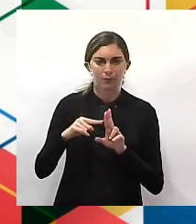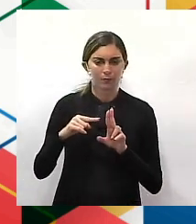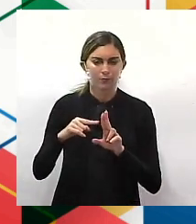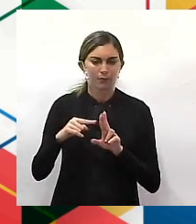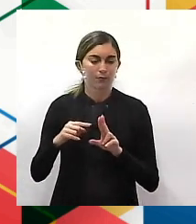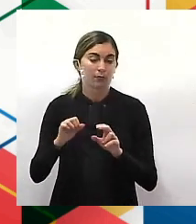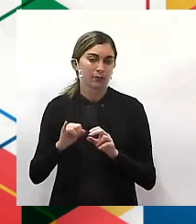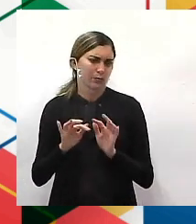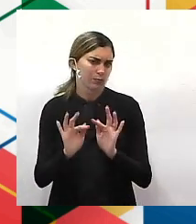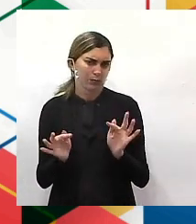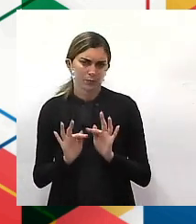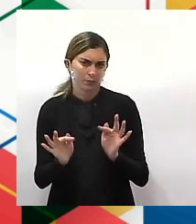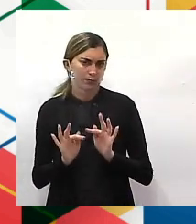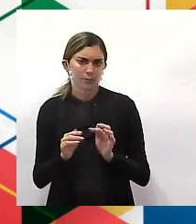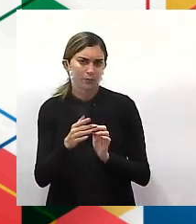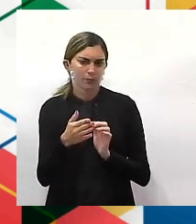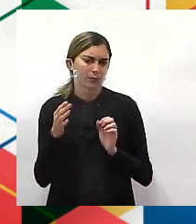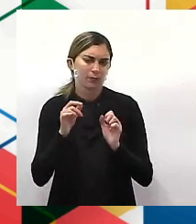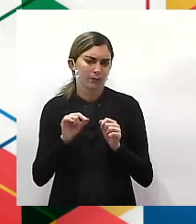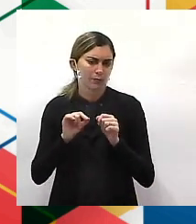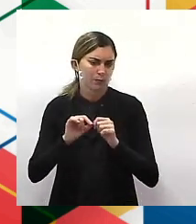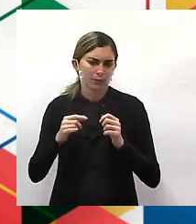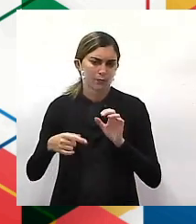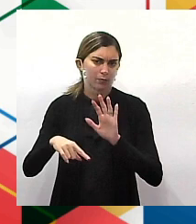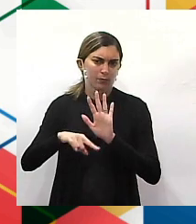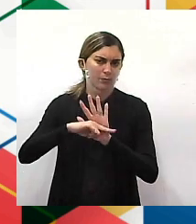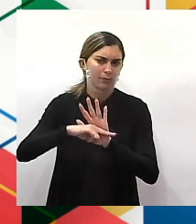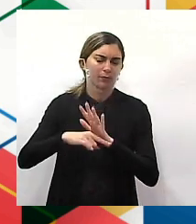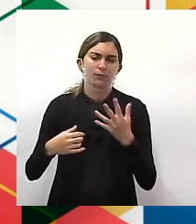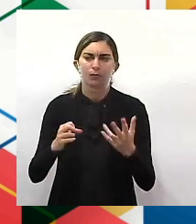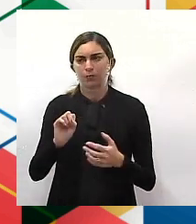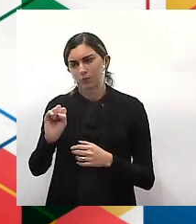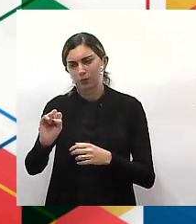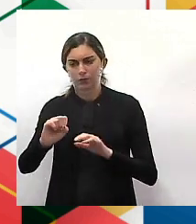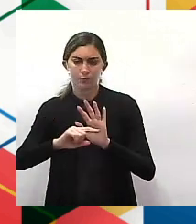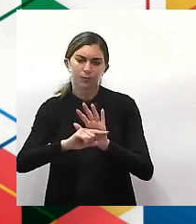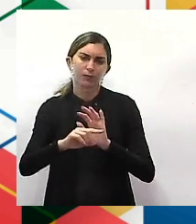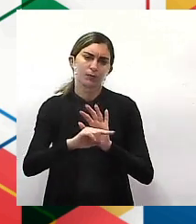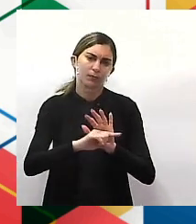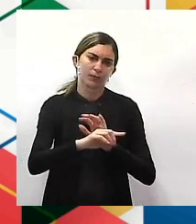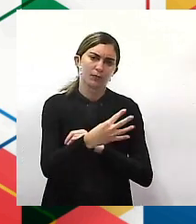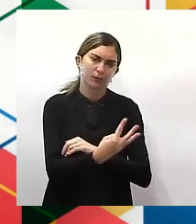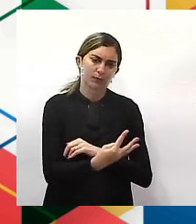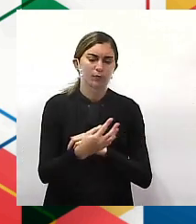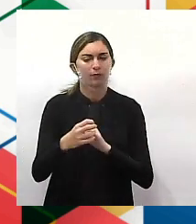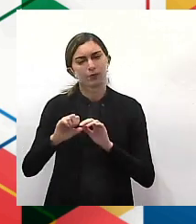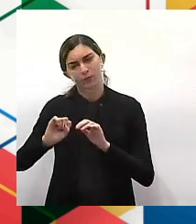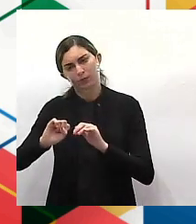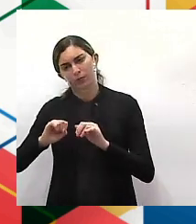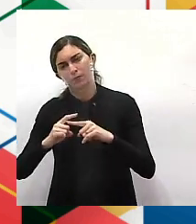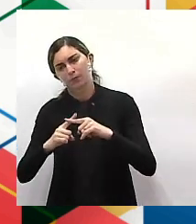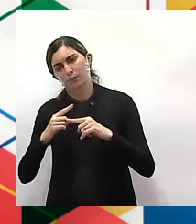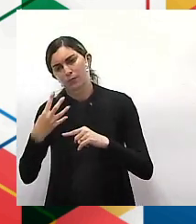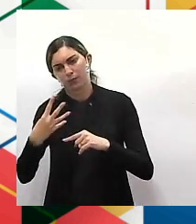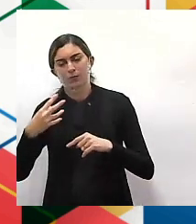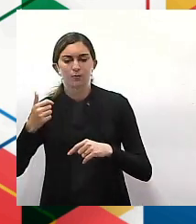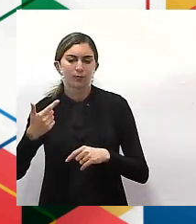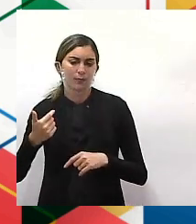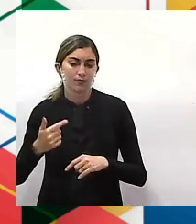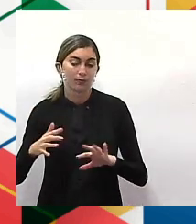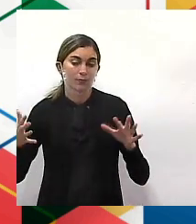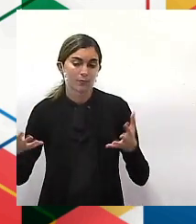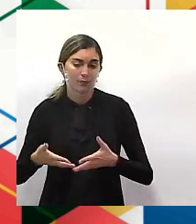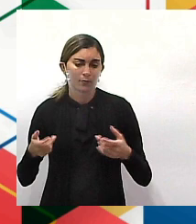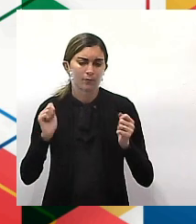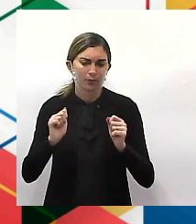Essa é a forma mais simples. Você poderia fazer a subtração. 8 menos menos 4. Ficaria 8 mais 4, que dá 12. E agora eu